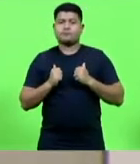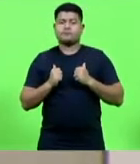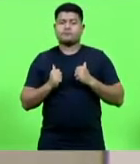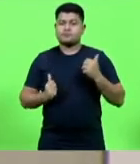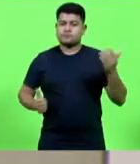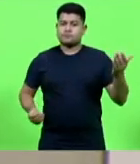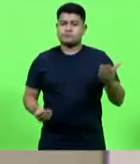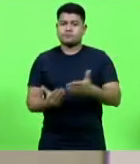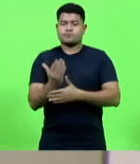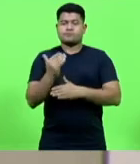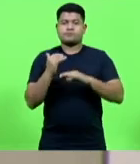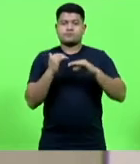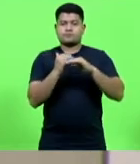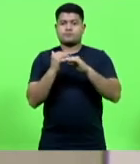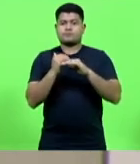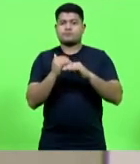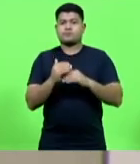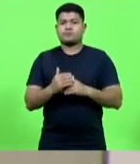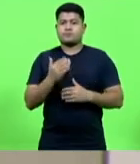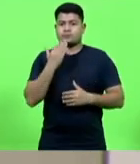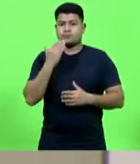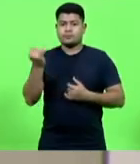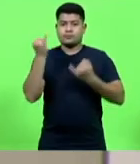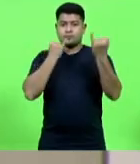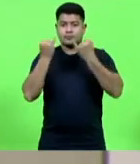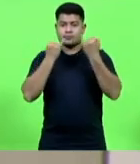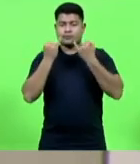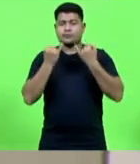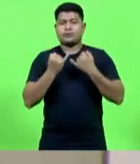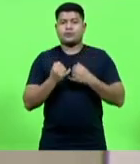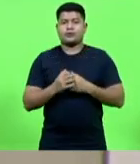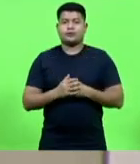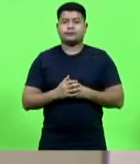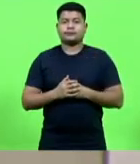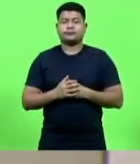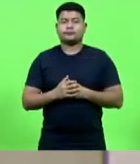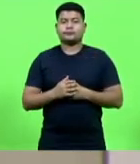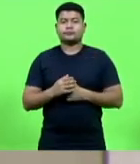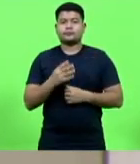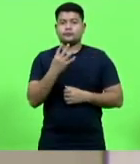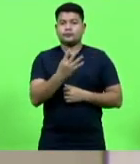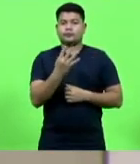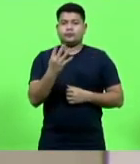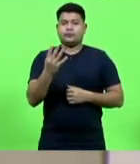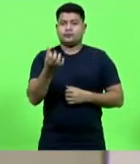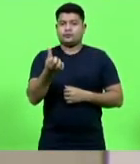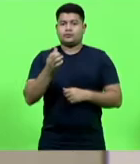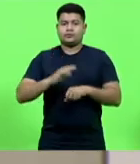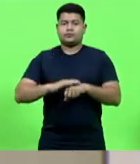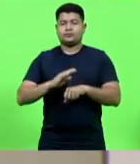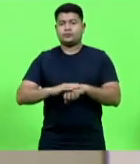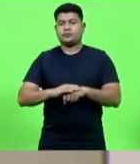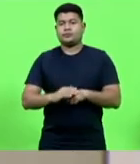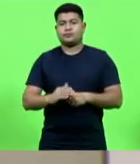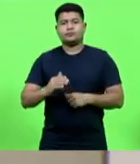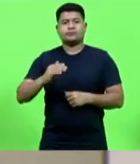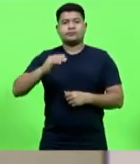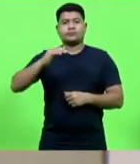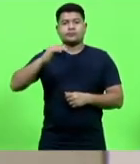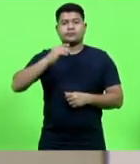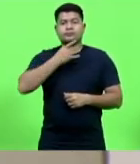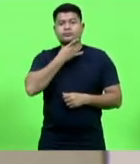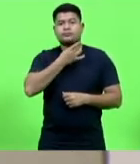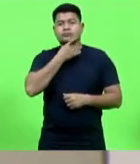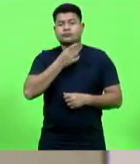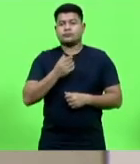Aprovado por unanimidade. Pedidos de informação. Pedido de informação 446, autor, deputado Valdir Cobalchini, solicitando ao